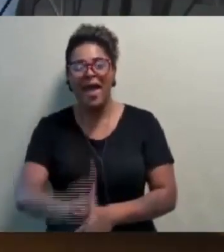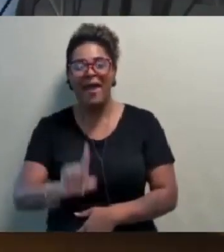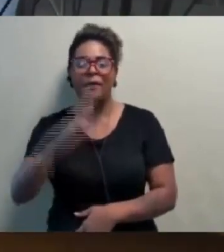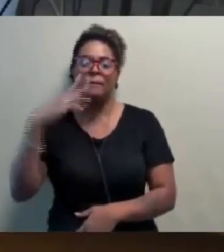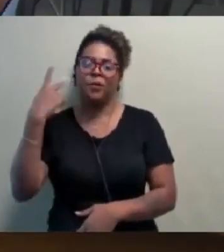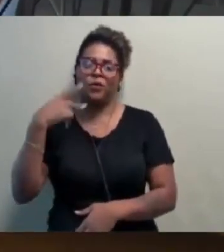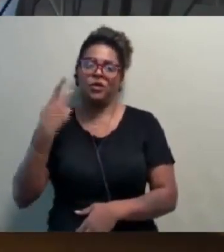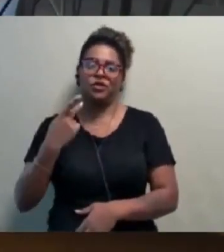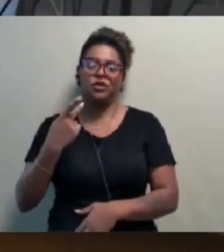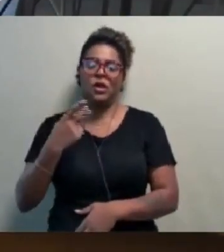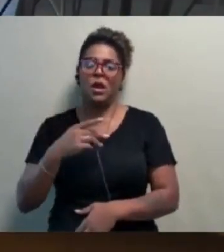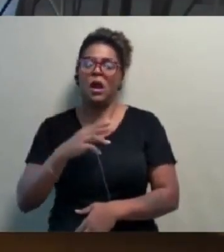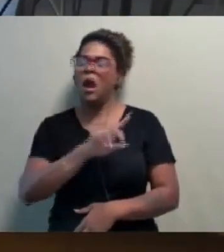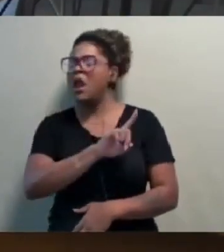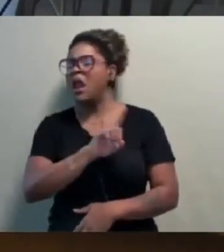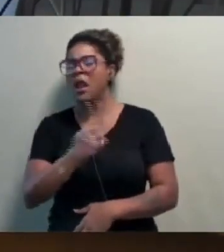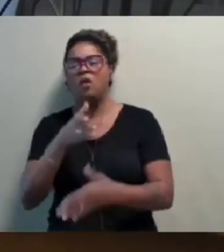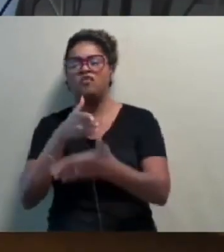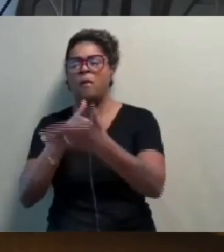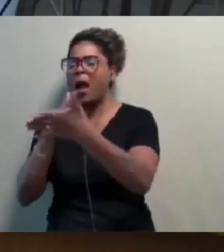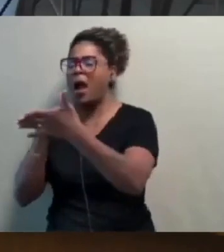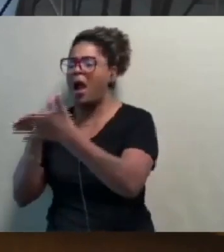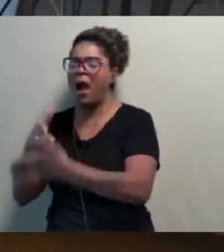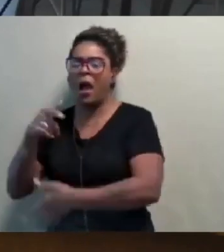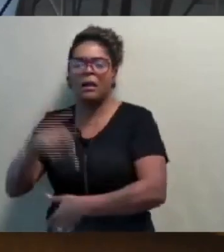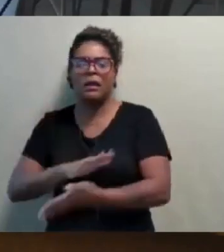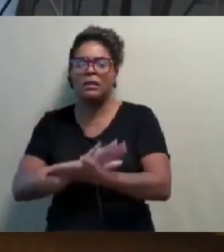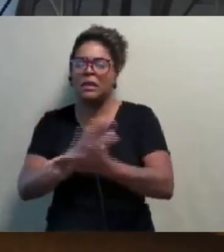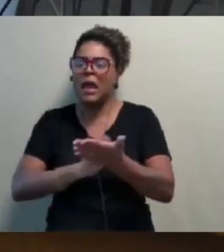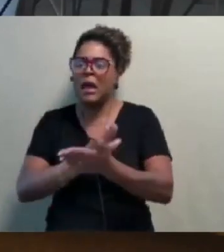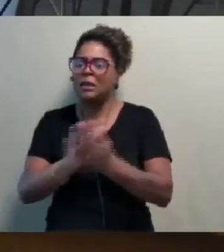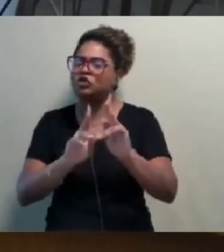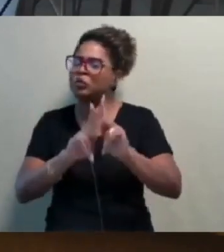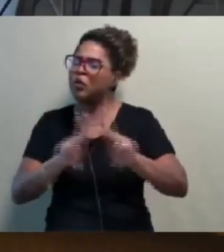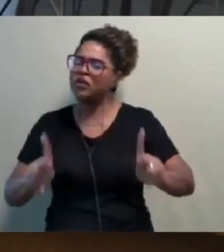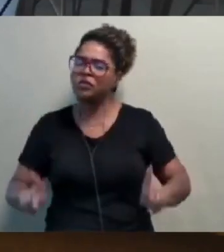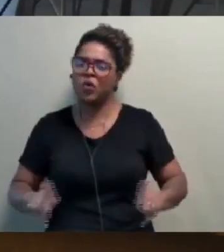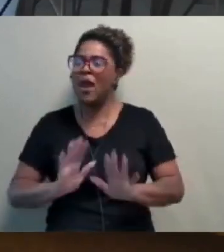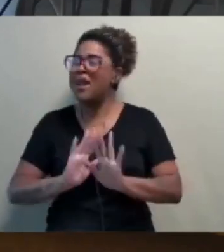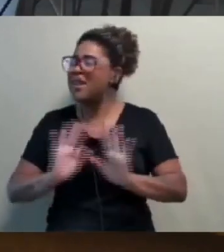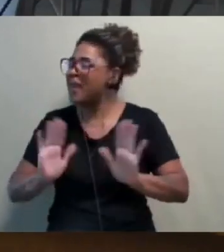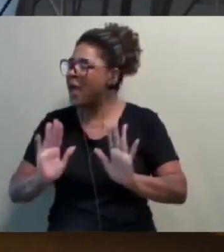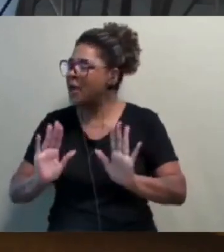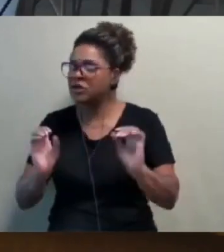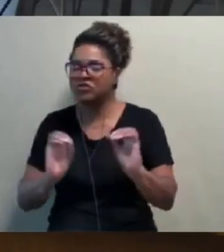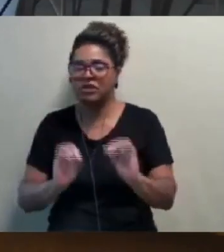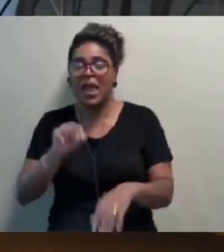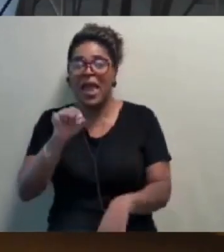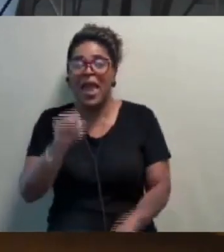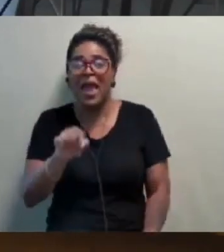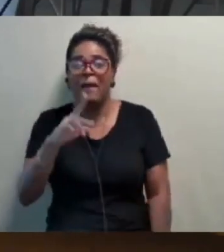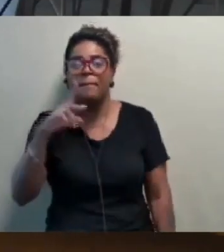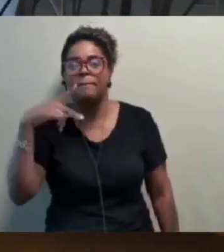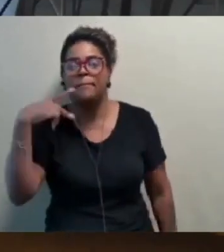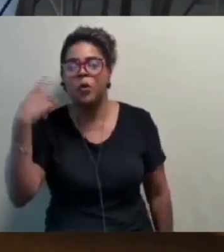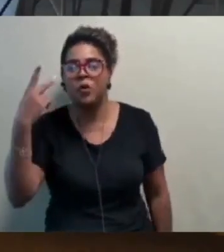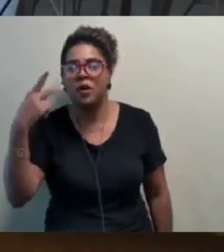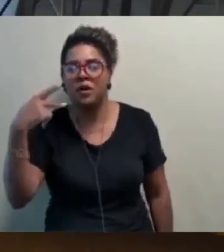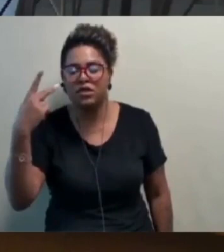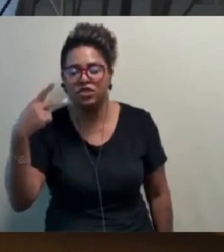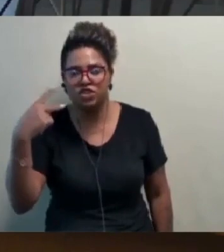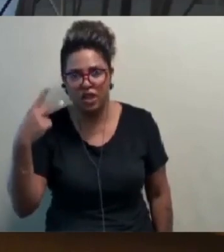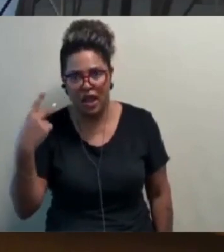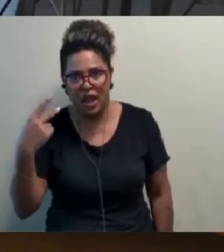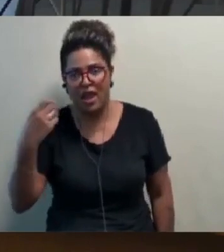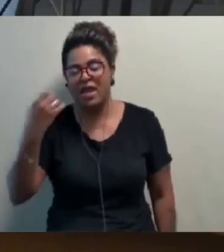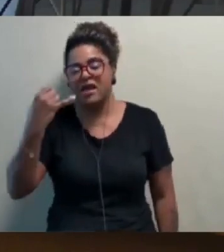aqui nada de professor, não estou barrando aqui nada de ninguém. Isso é política. Se eles querem fazer